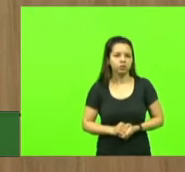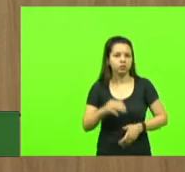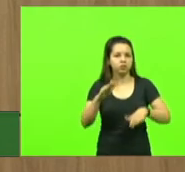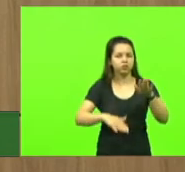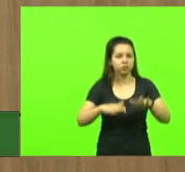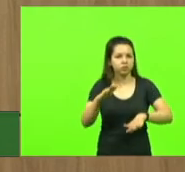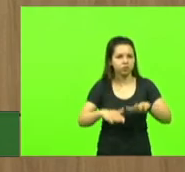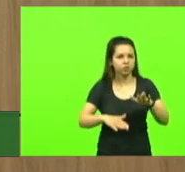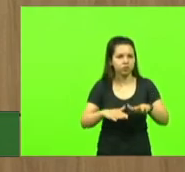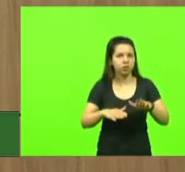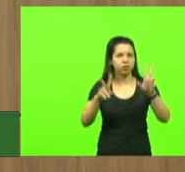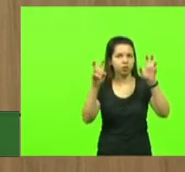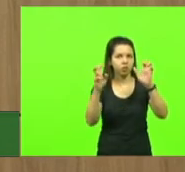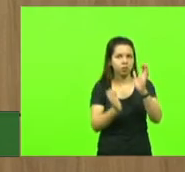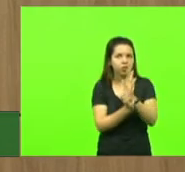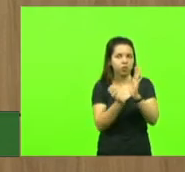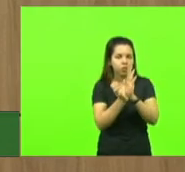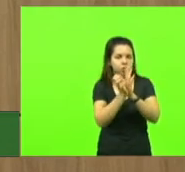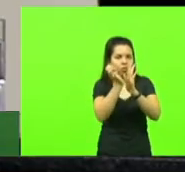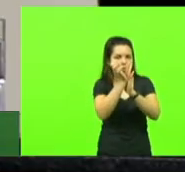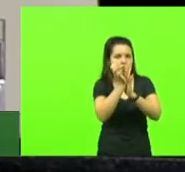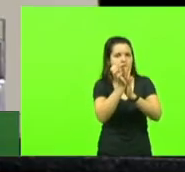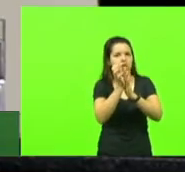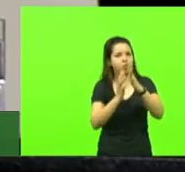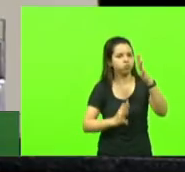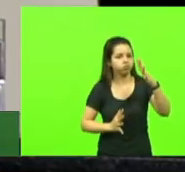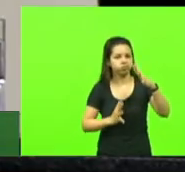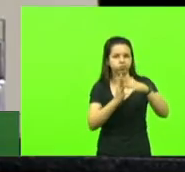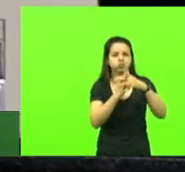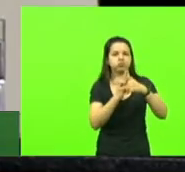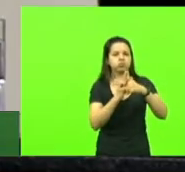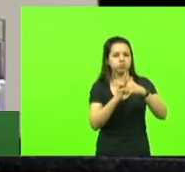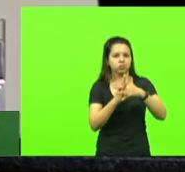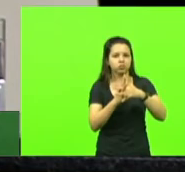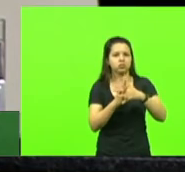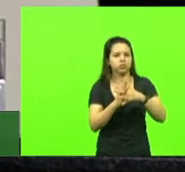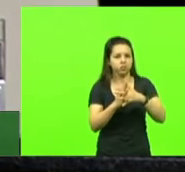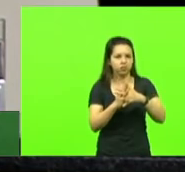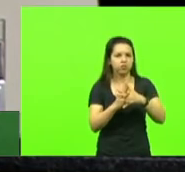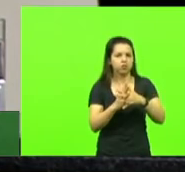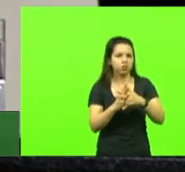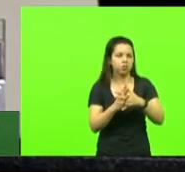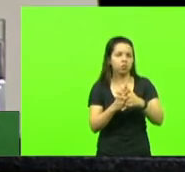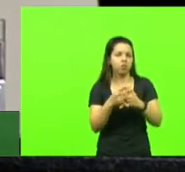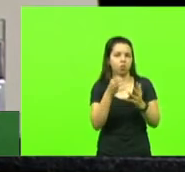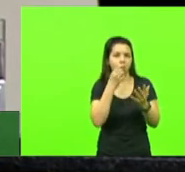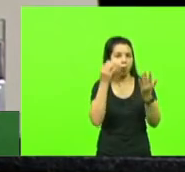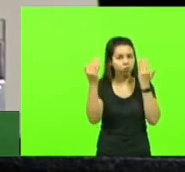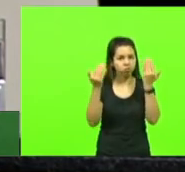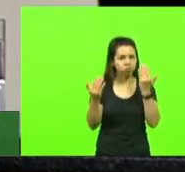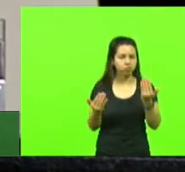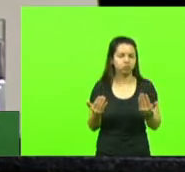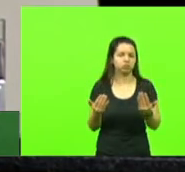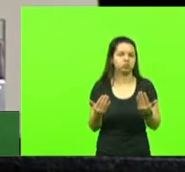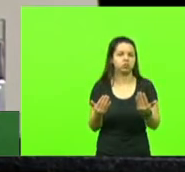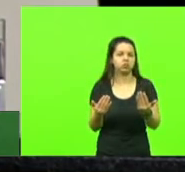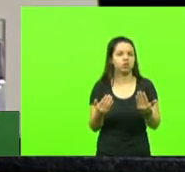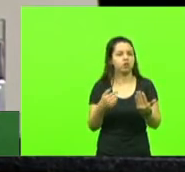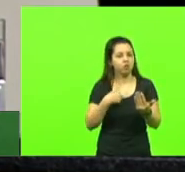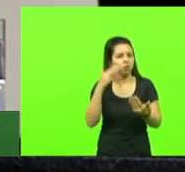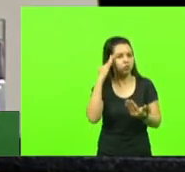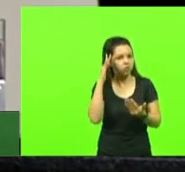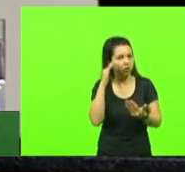da burocracia, elas ultrapassam a razoabilidade. E eu entendo aqui o seu